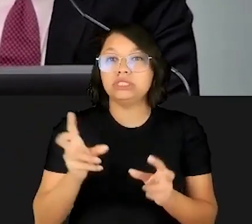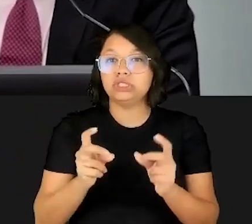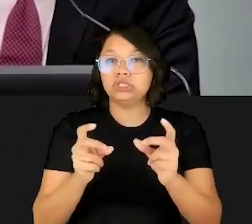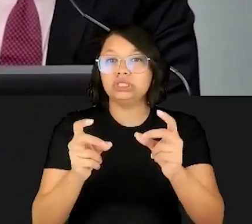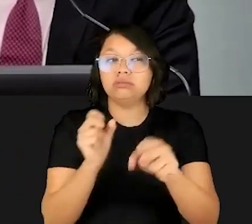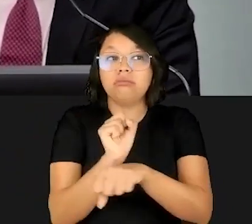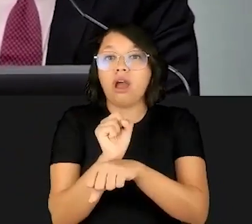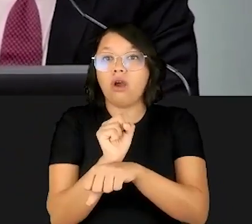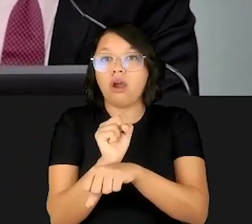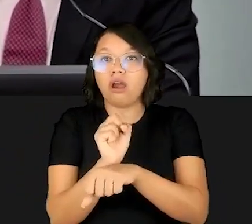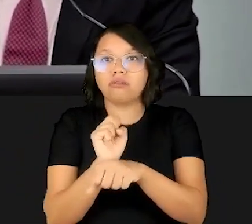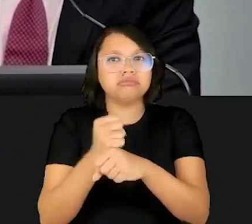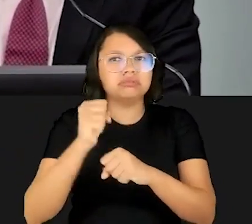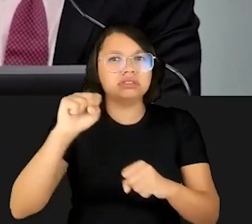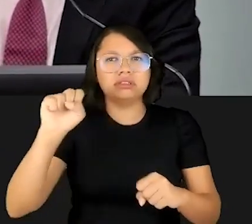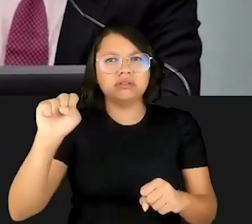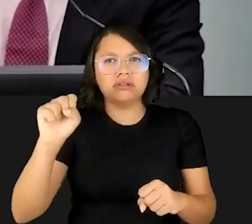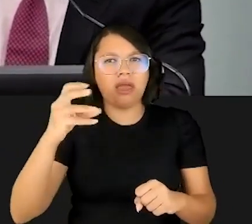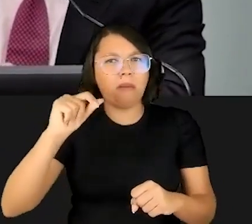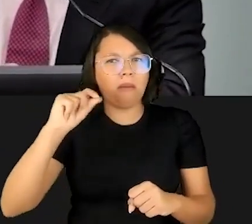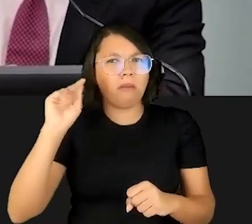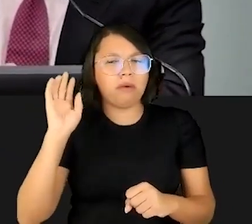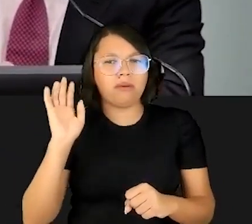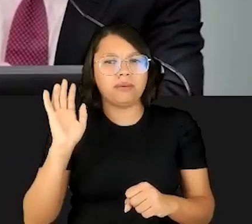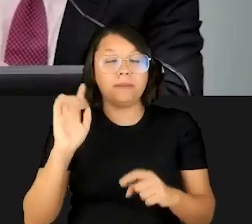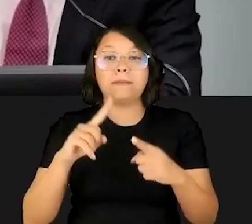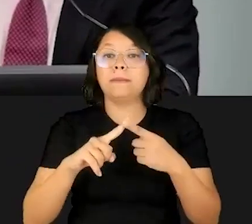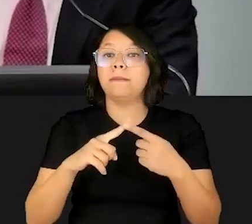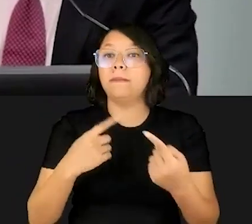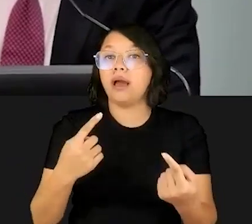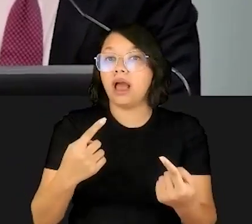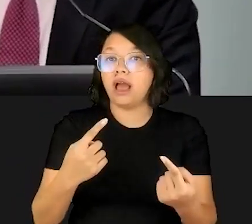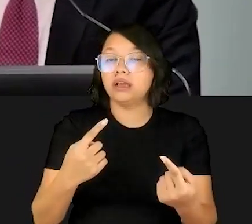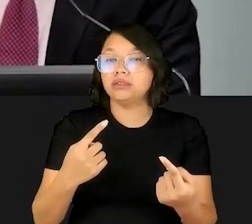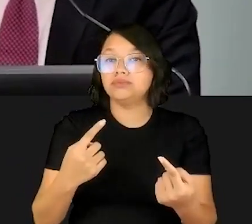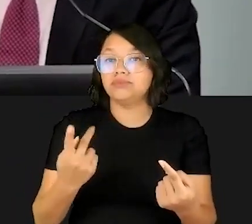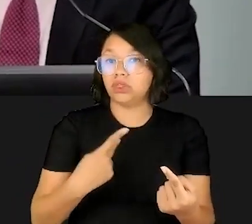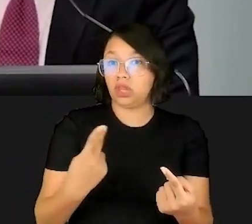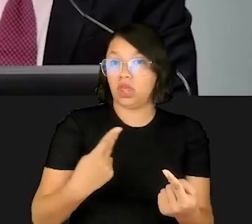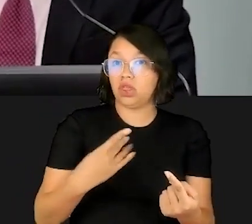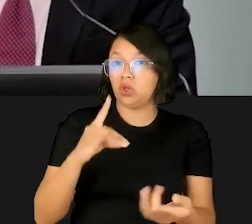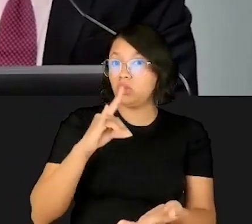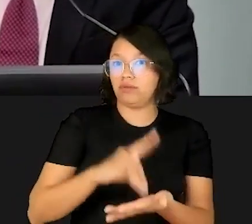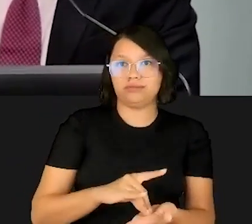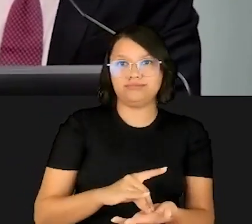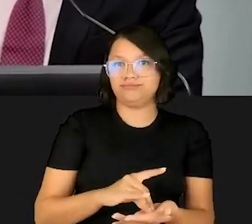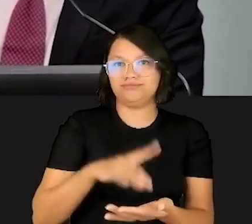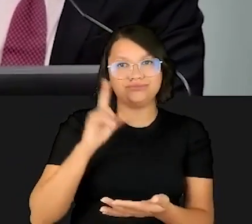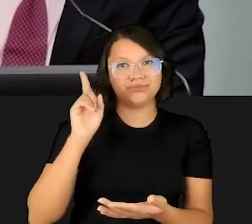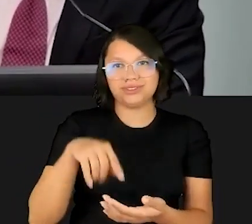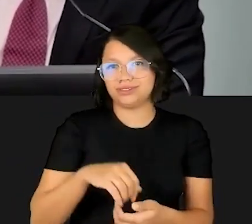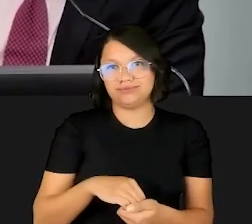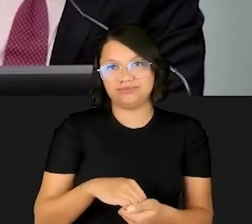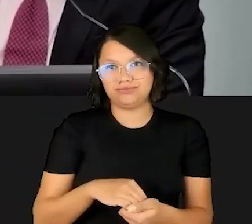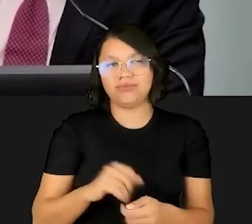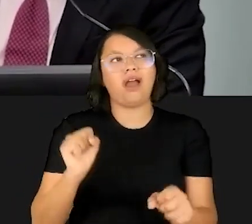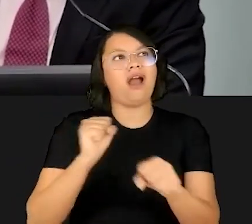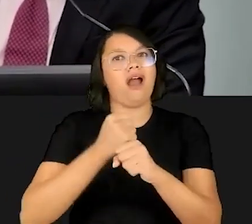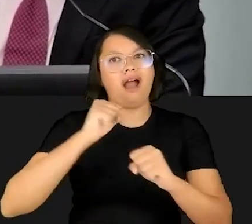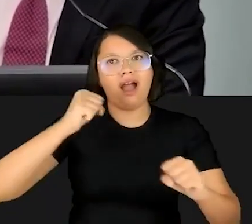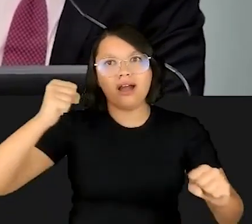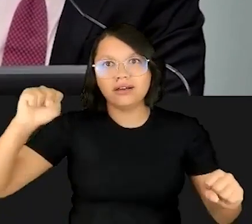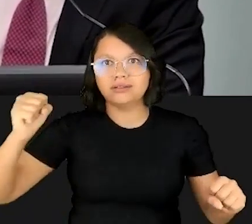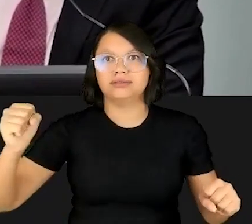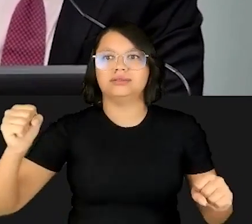estabilizaram, eles não crescem já há um certo tempo. No entanto, na nossa realidade, não tem sido assim. Os números têm crescido e têm